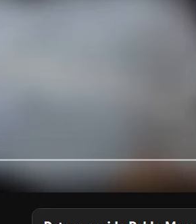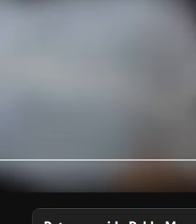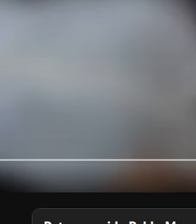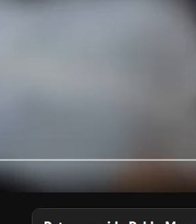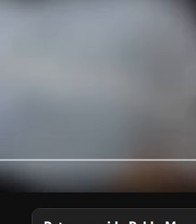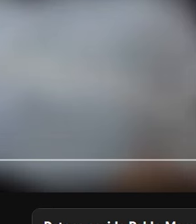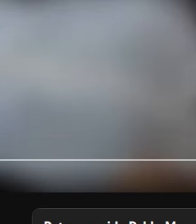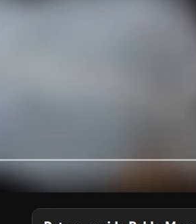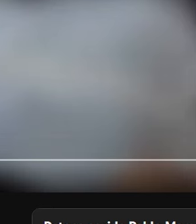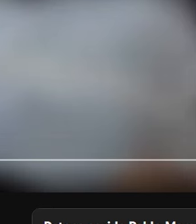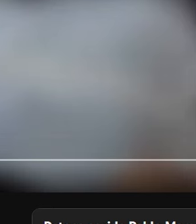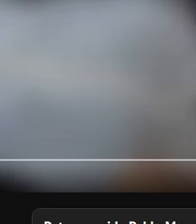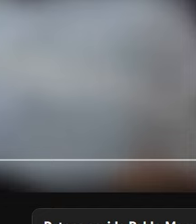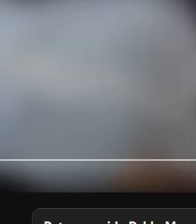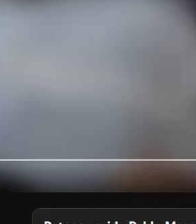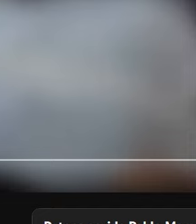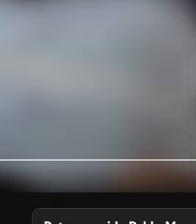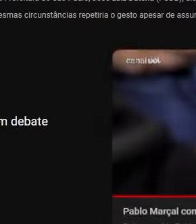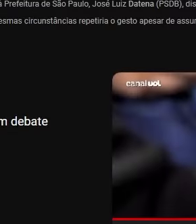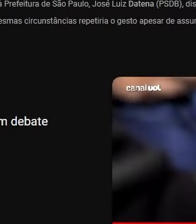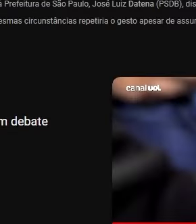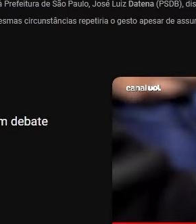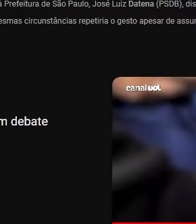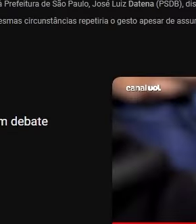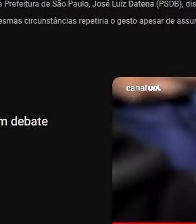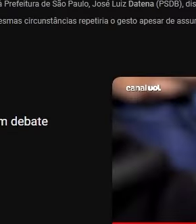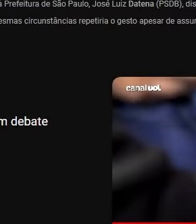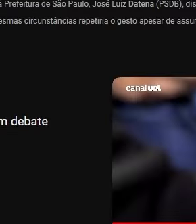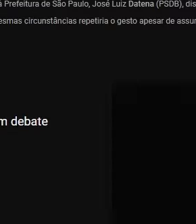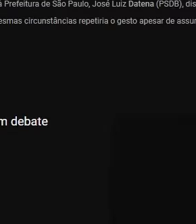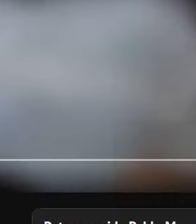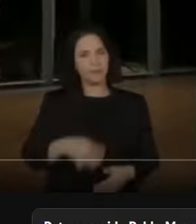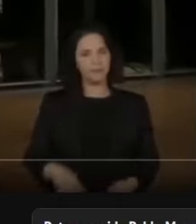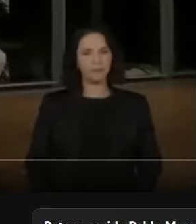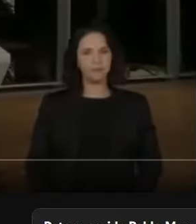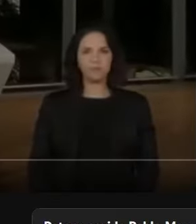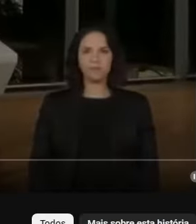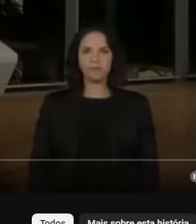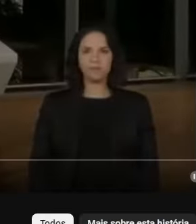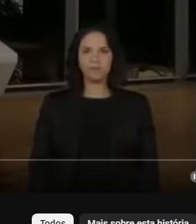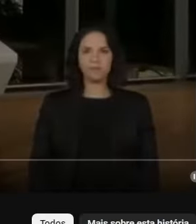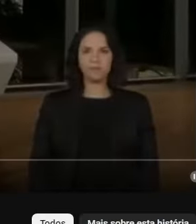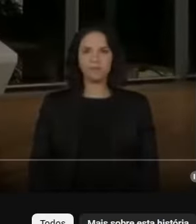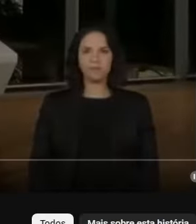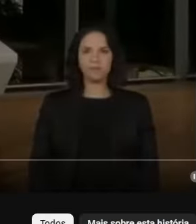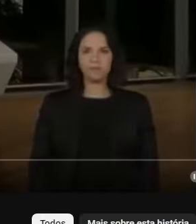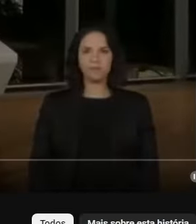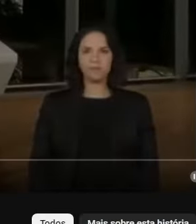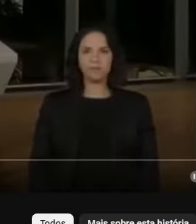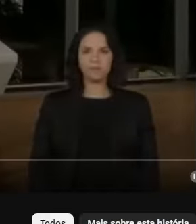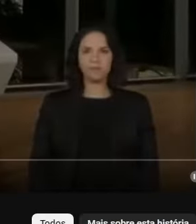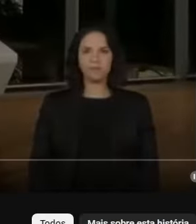Não se arrepende. Eu quero muito aquele vídeo, gente. Que eu queria saber.